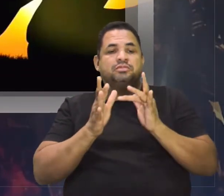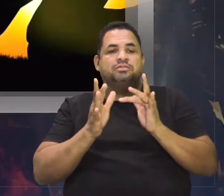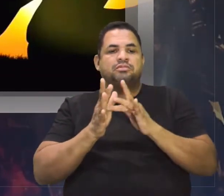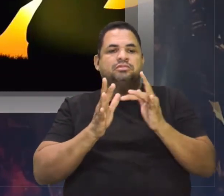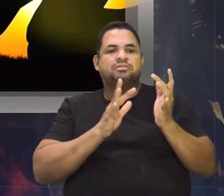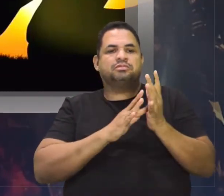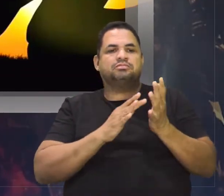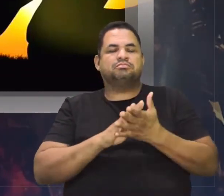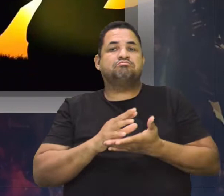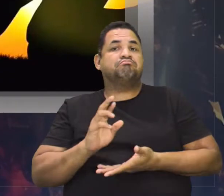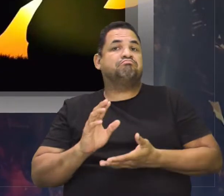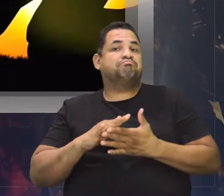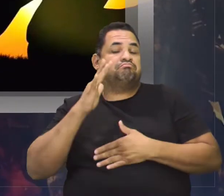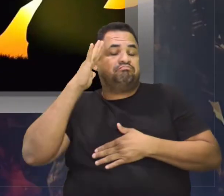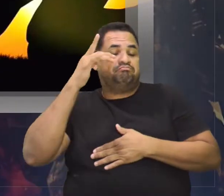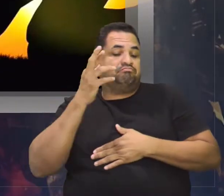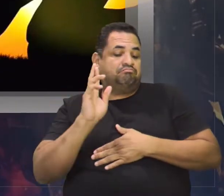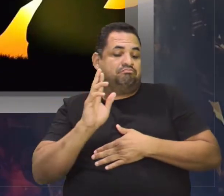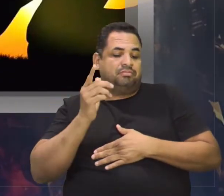é cristão.